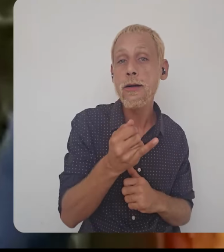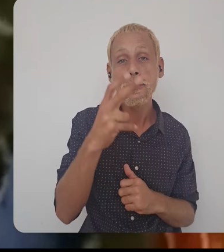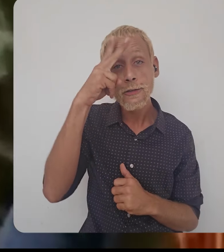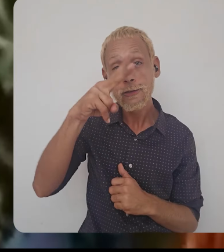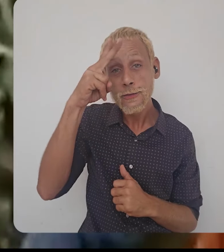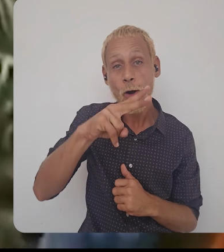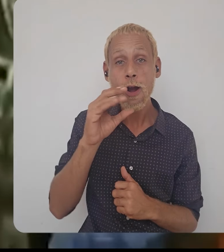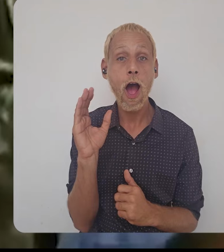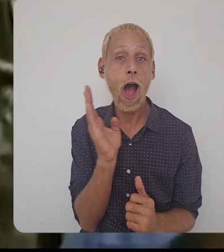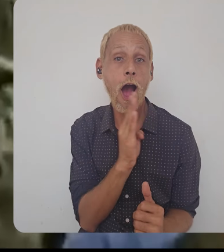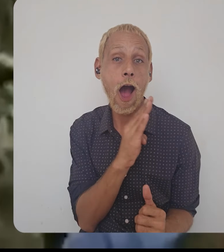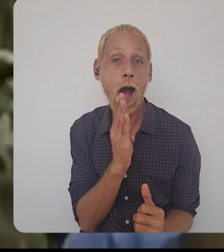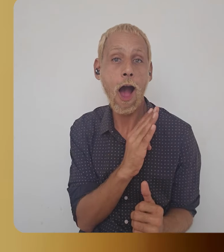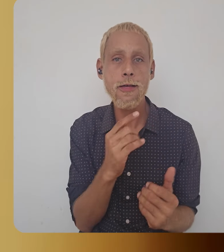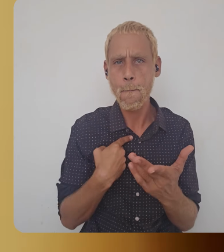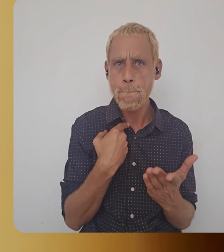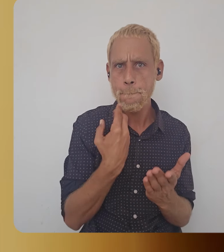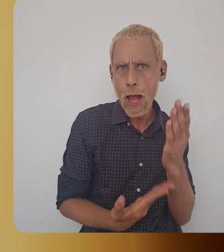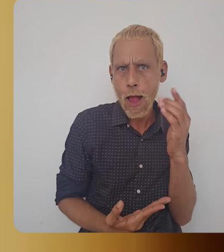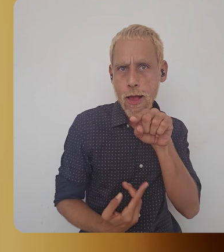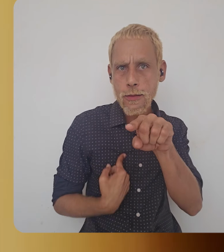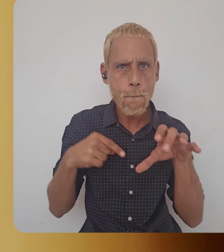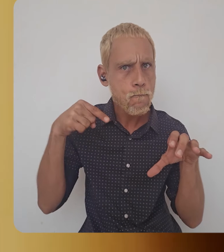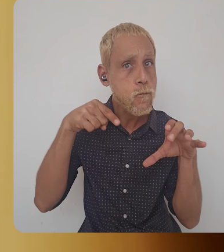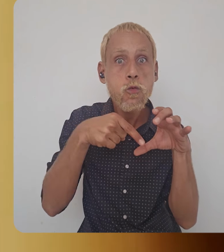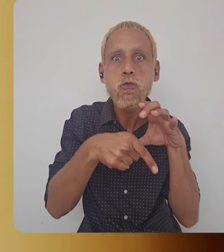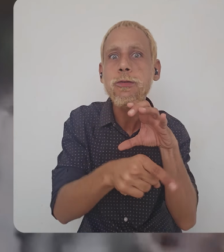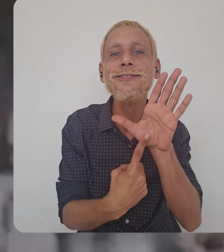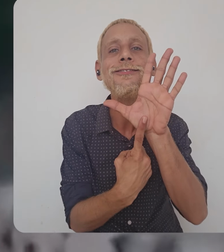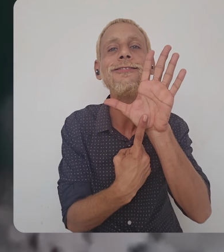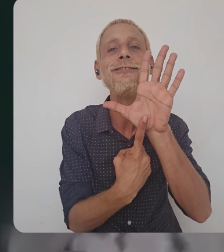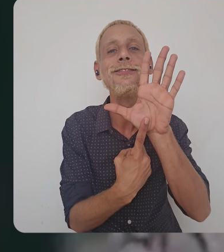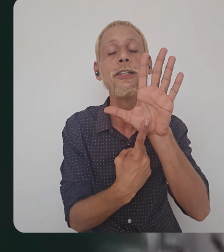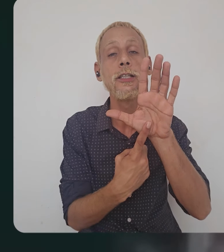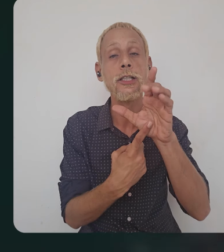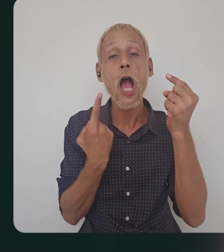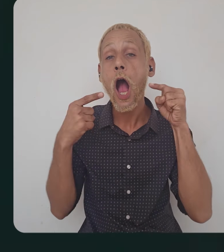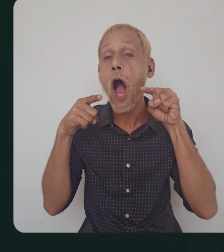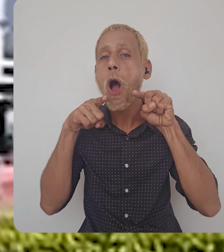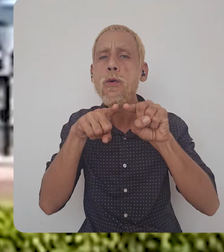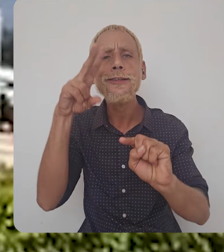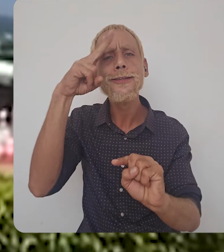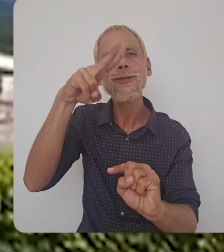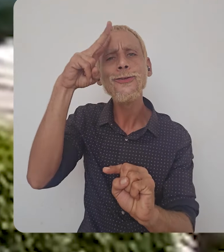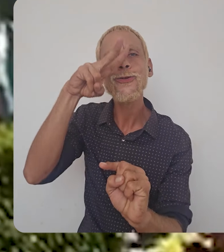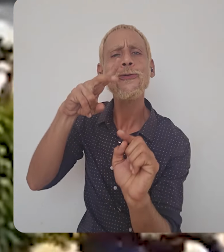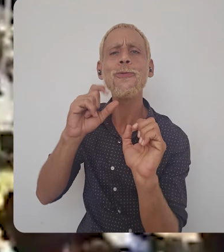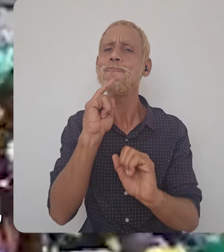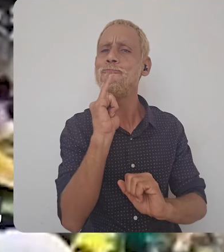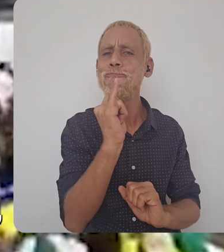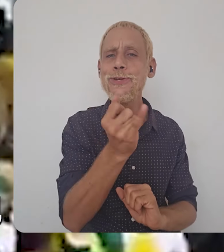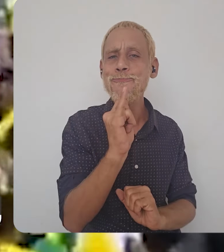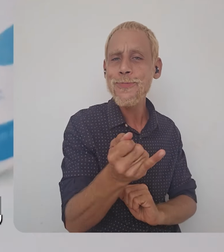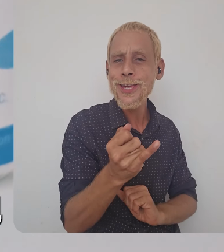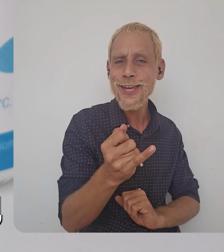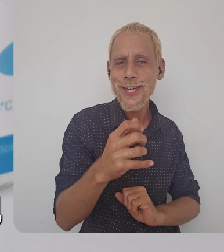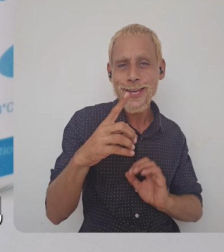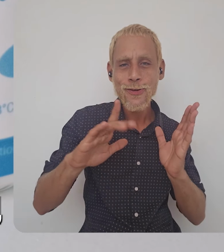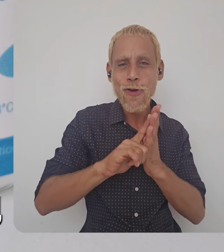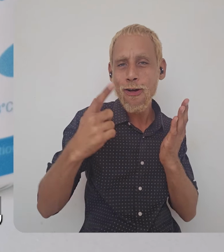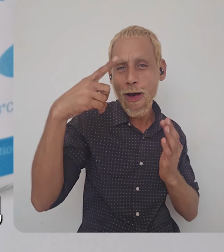Hoje, o desafio é contar histórias com velocidade, sem perder profundidade. Enquanto